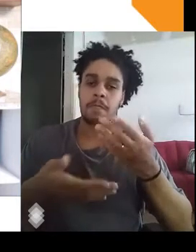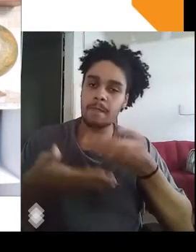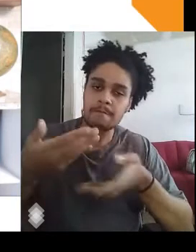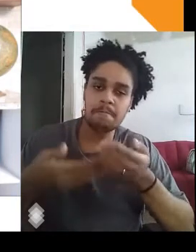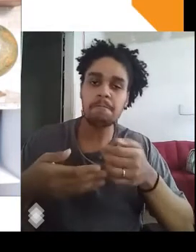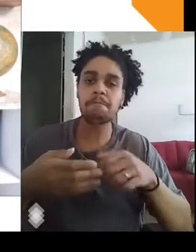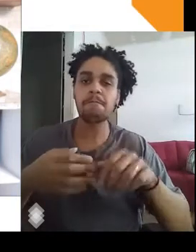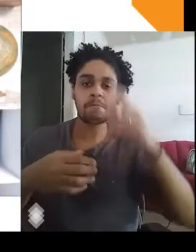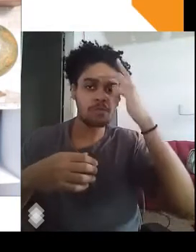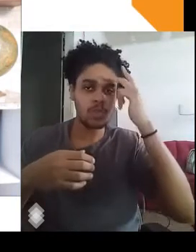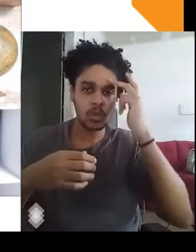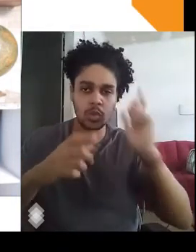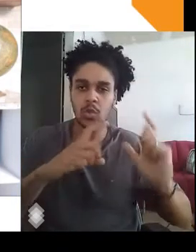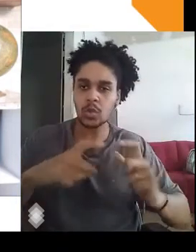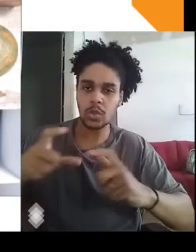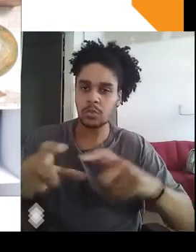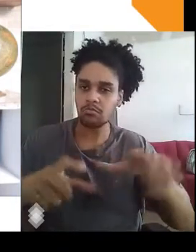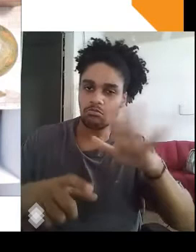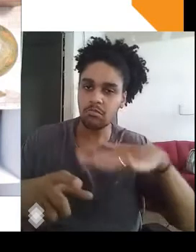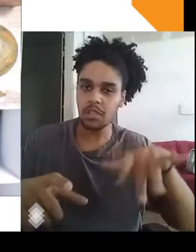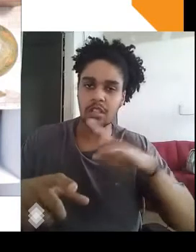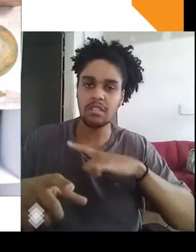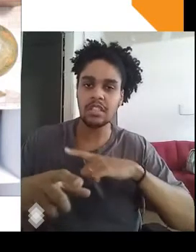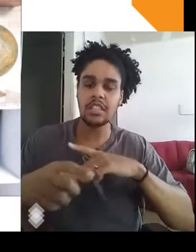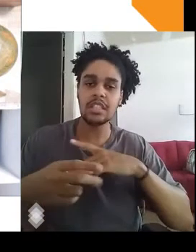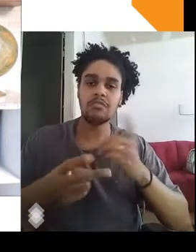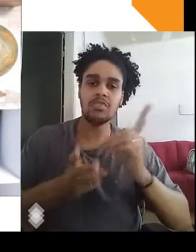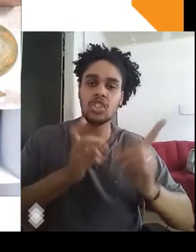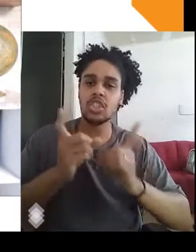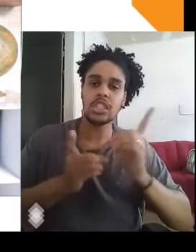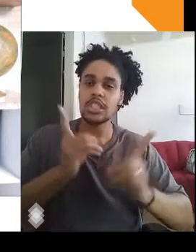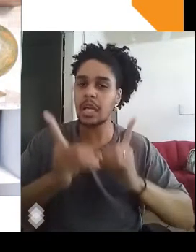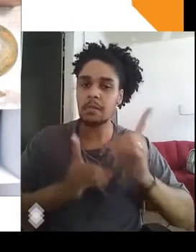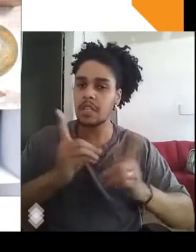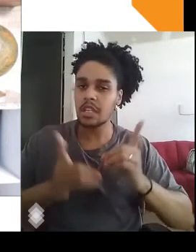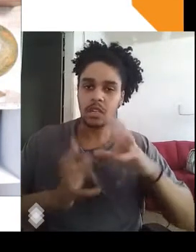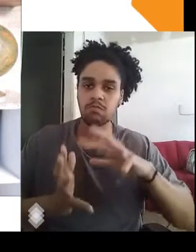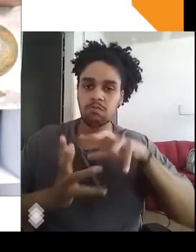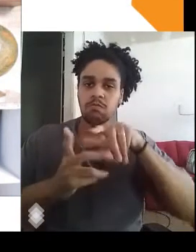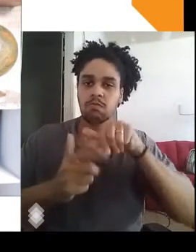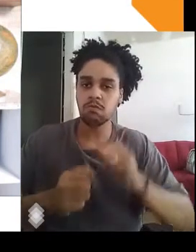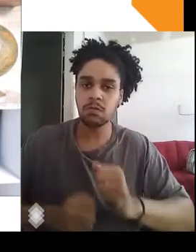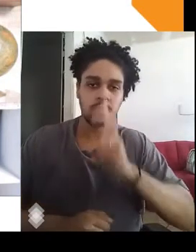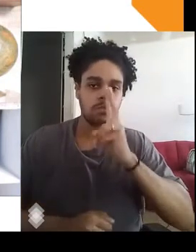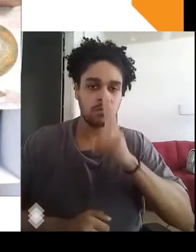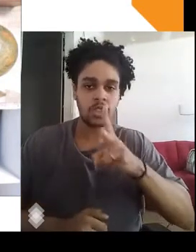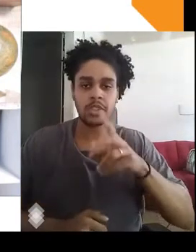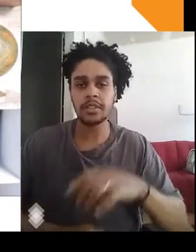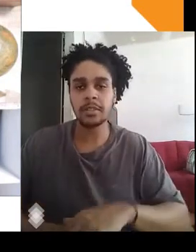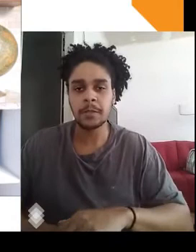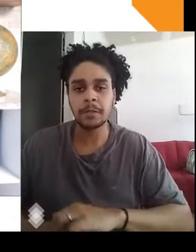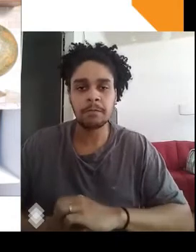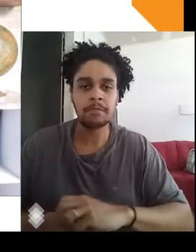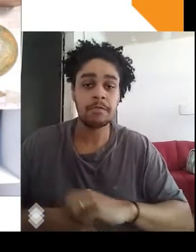espaços, pessoas, lugares, né, processos produtivos, provoca uma dinâmica global muito intensa. E foi